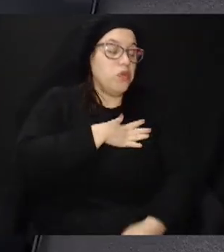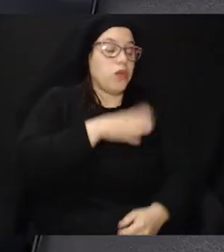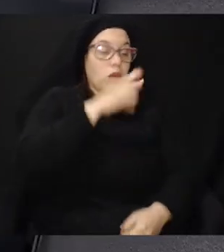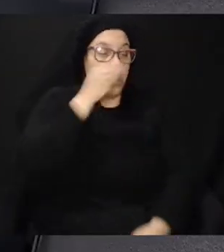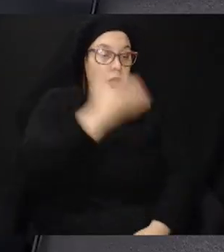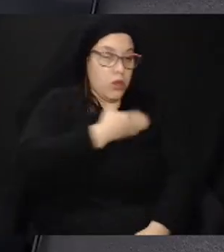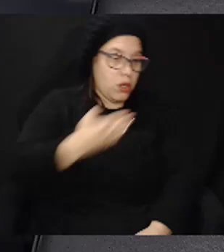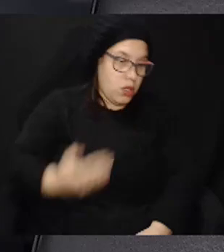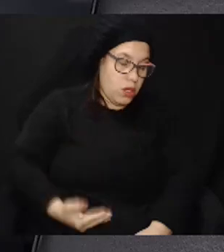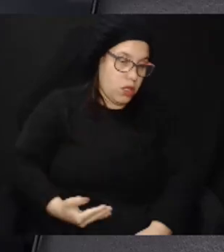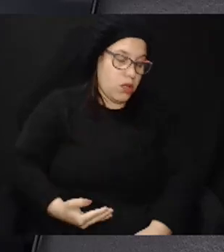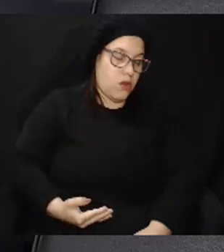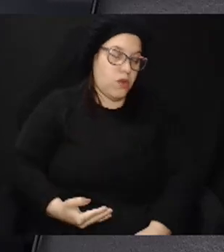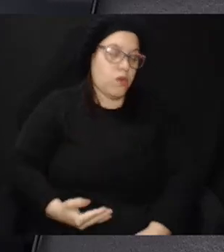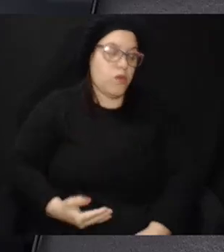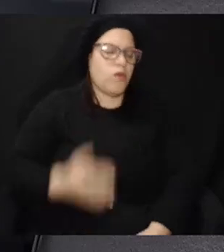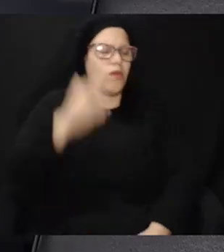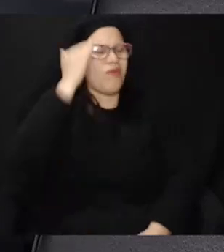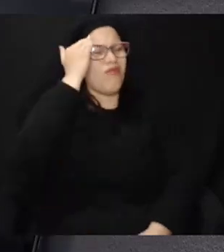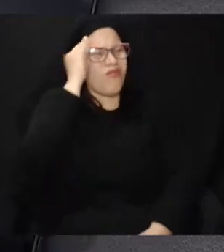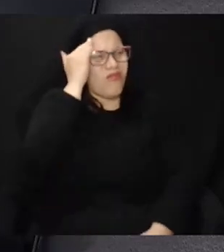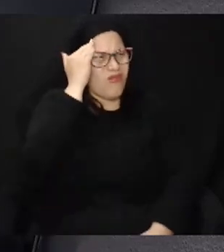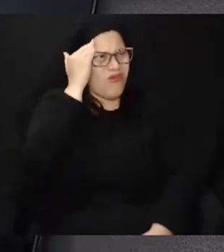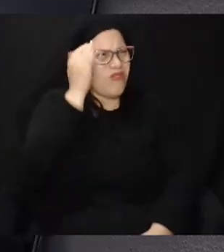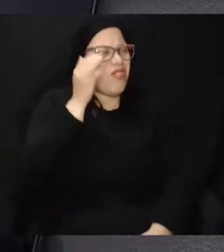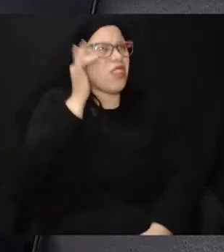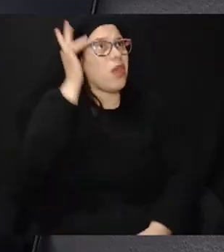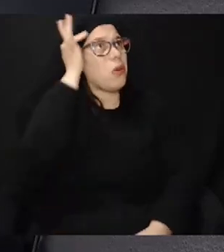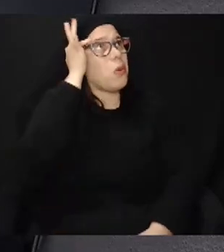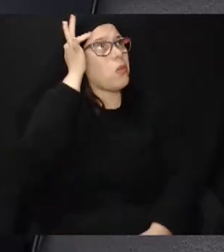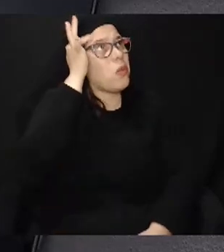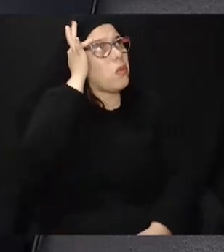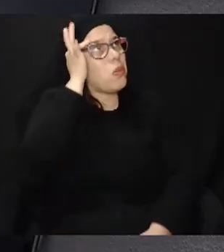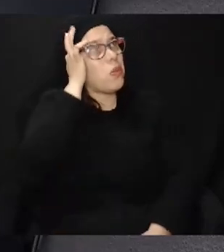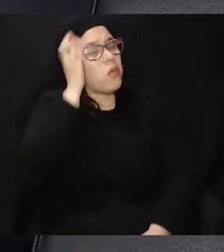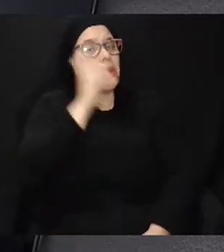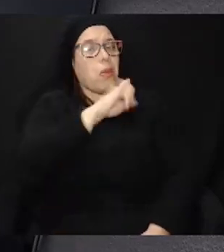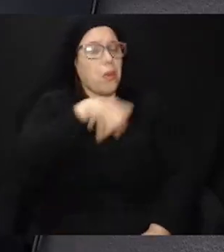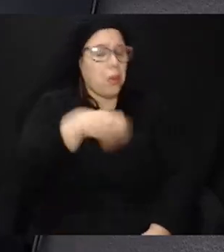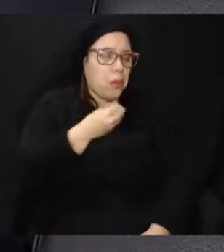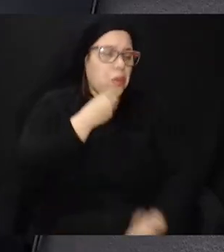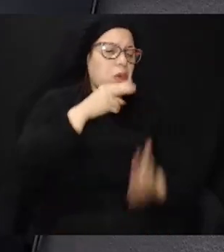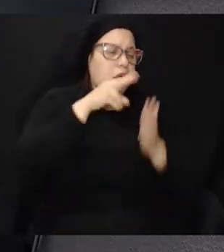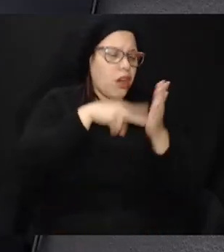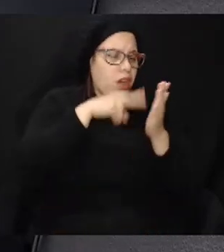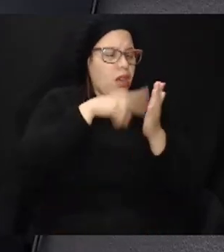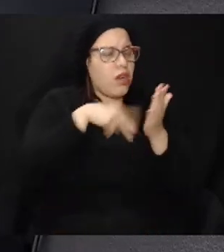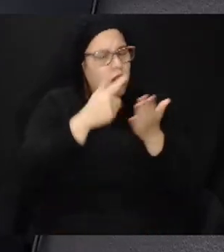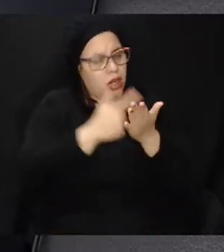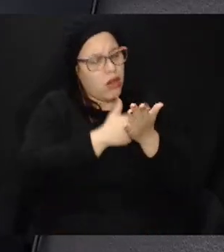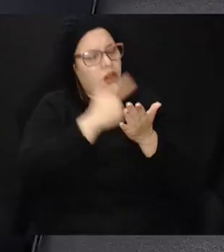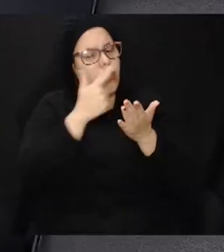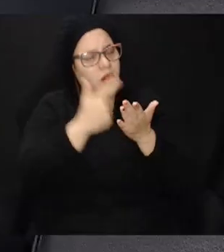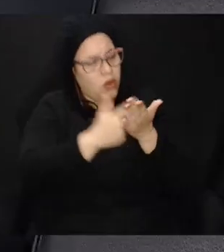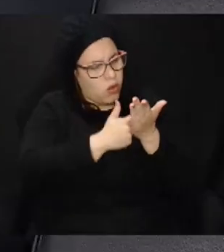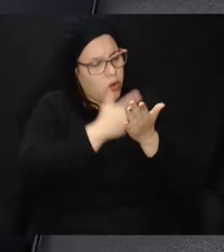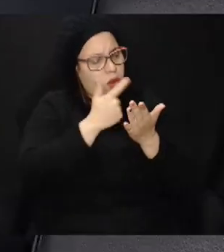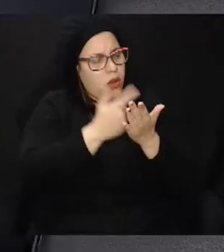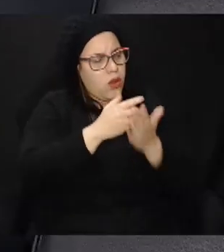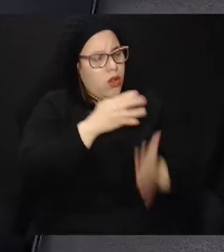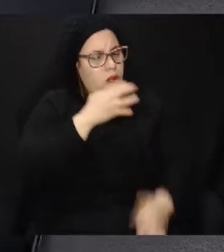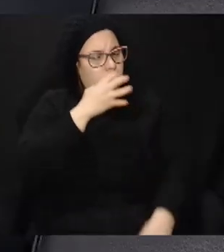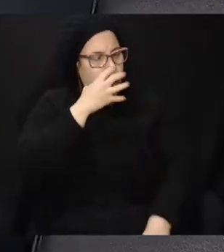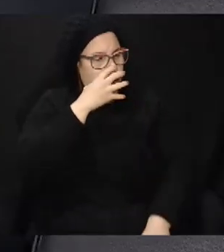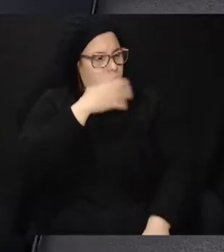quando nós entendemos a filosofia, eu tive a oportunidade de ler o livro. Quando eu li o livro, eu fiquei muito encantado,